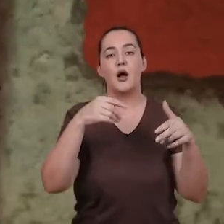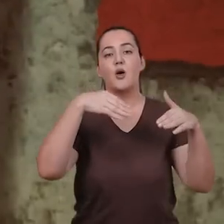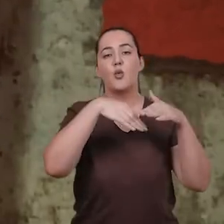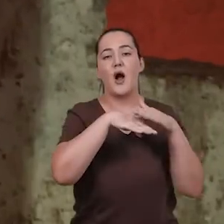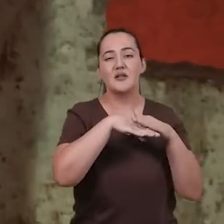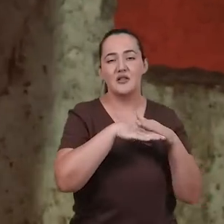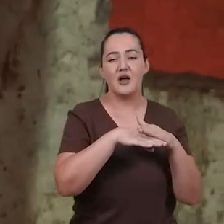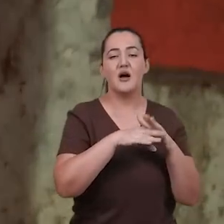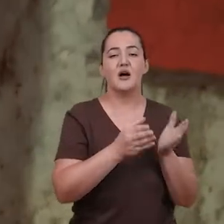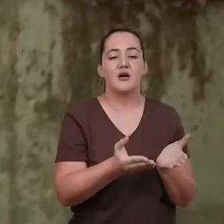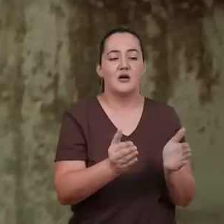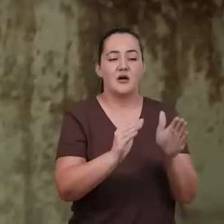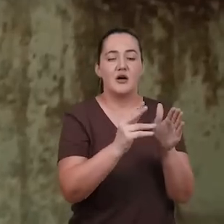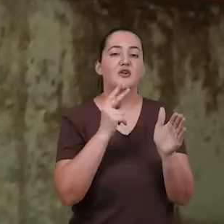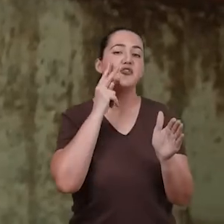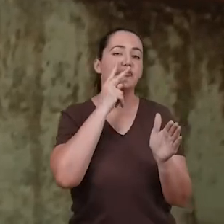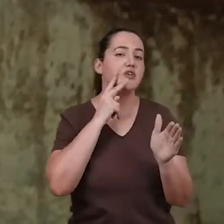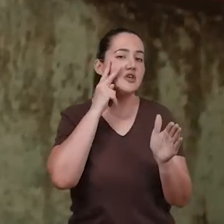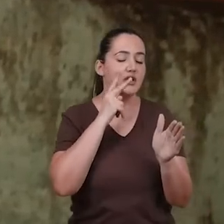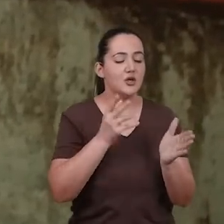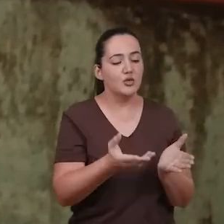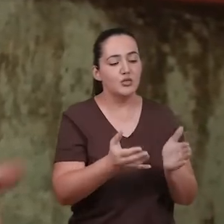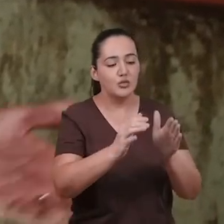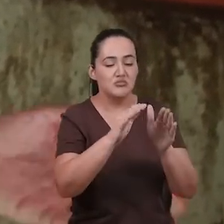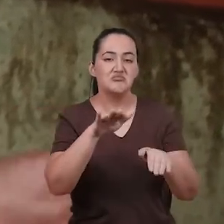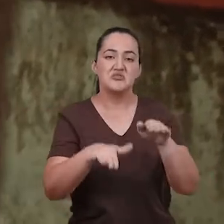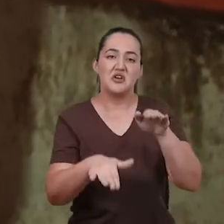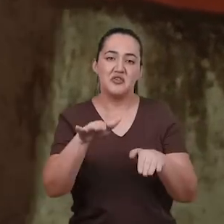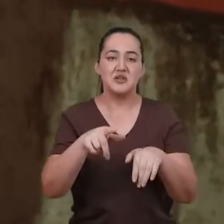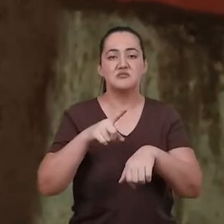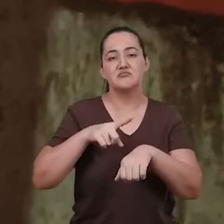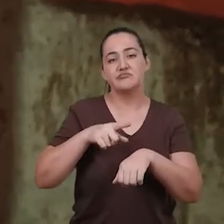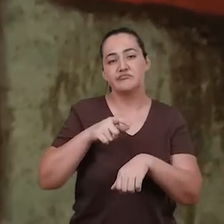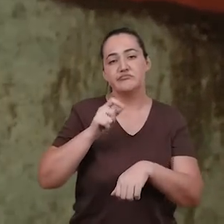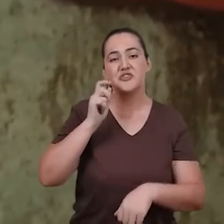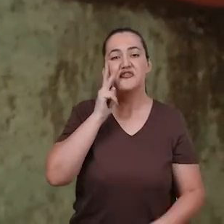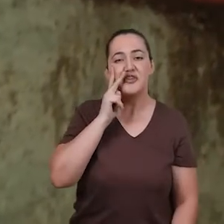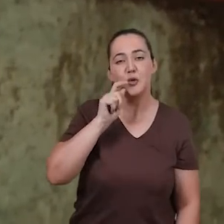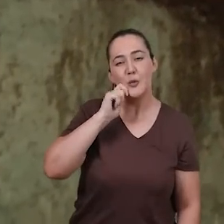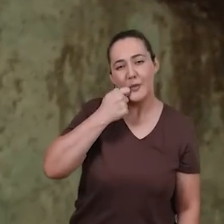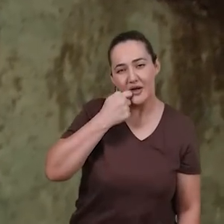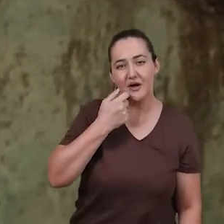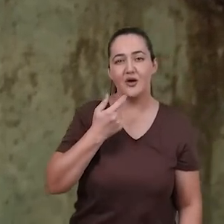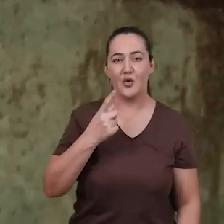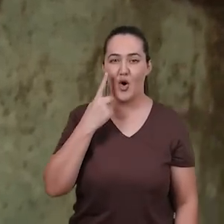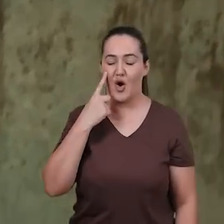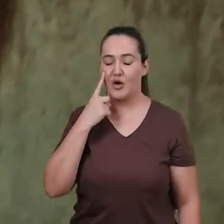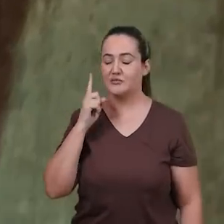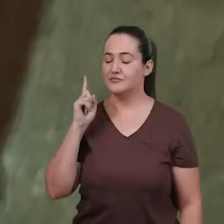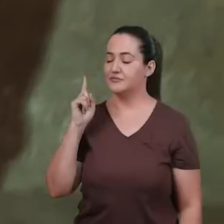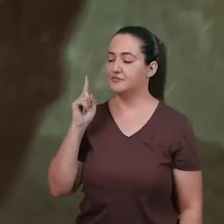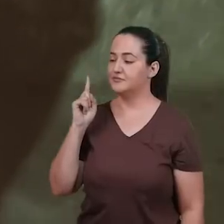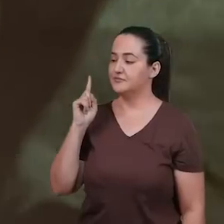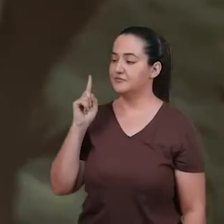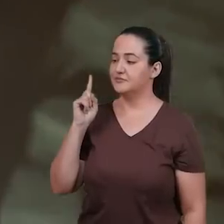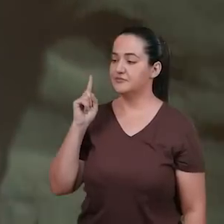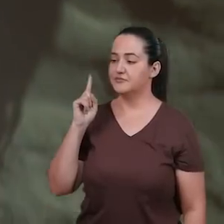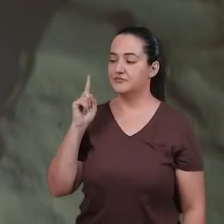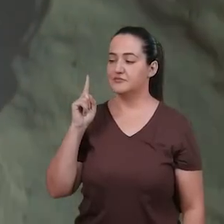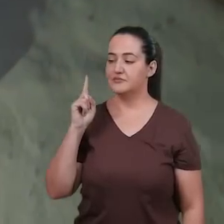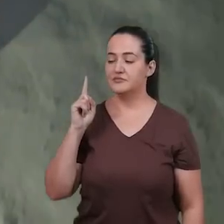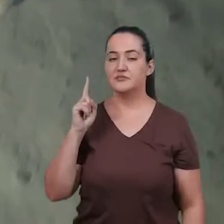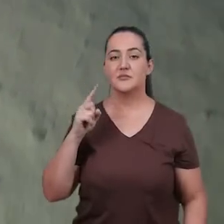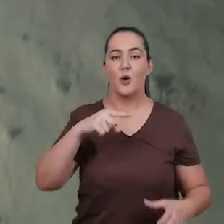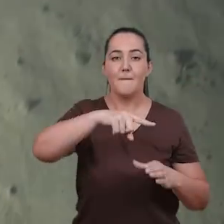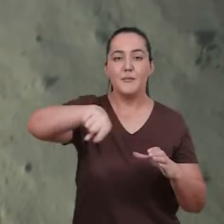estocavam vinho. Quem sabe para a Santa Ceia, Vacian, mostra aqui no chão o buraco das ânforas.